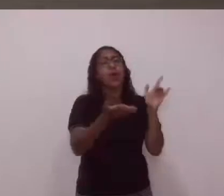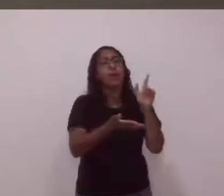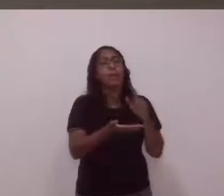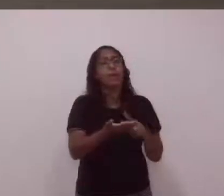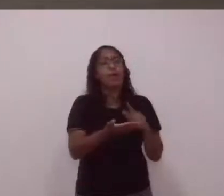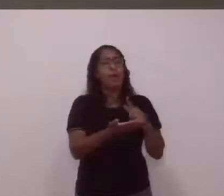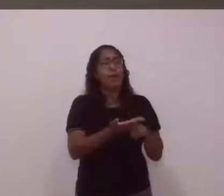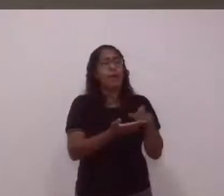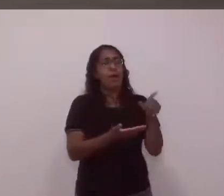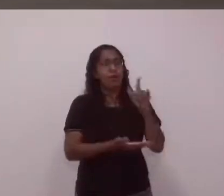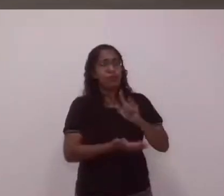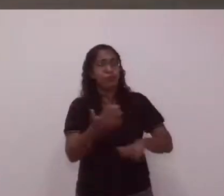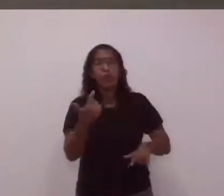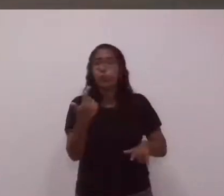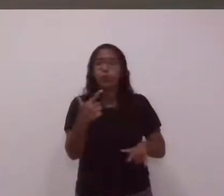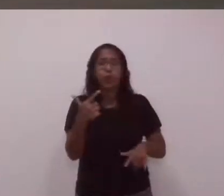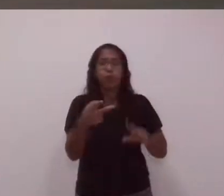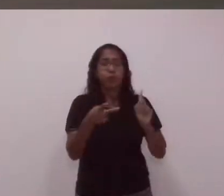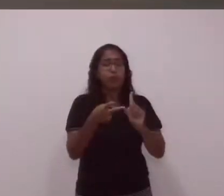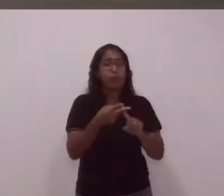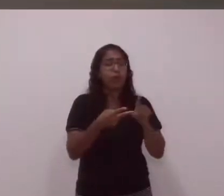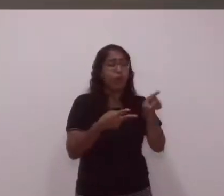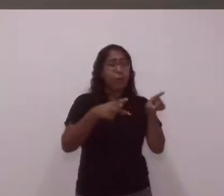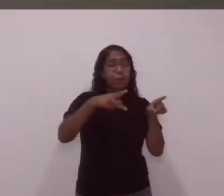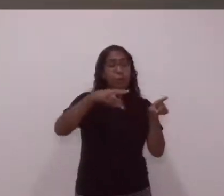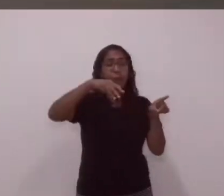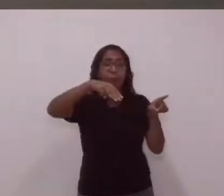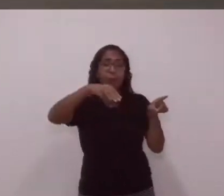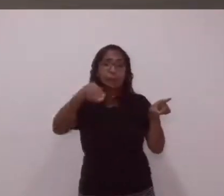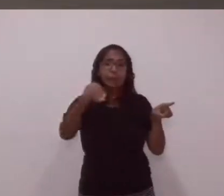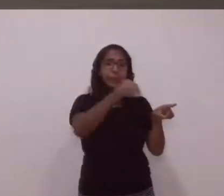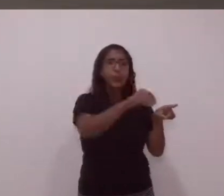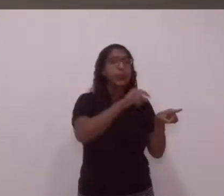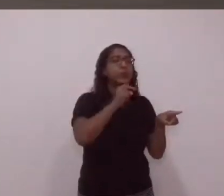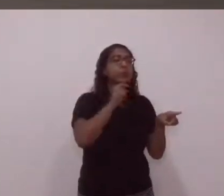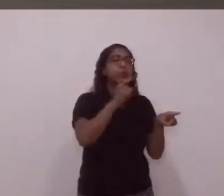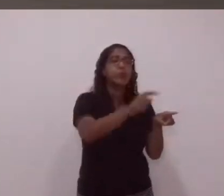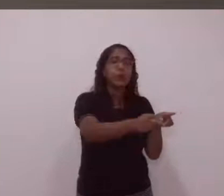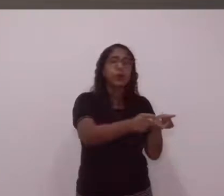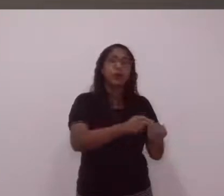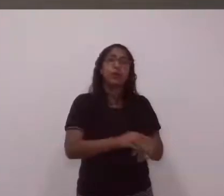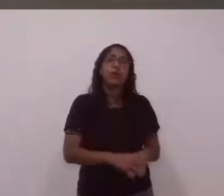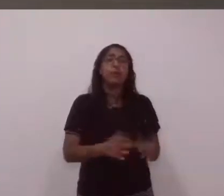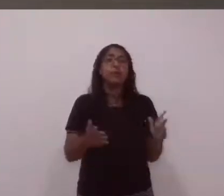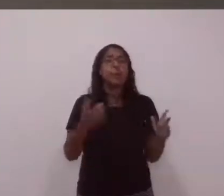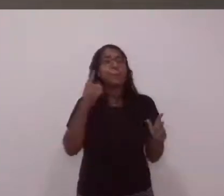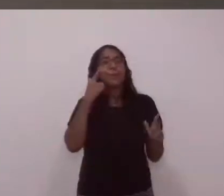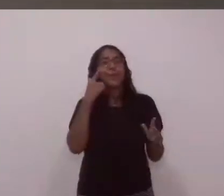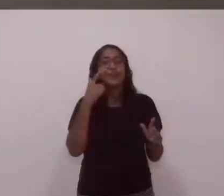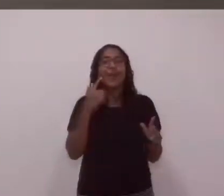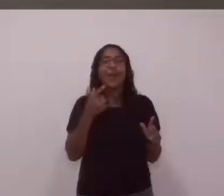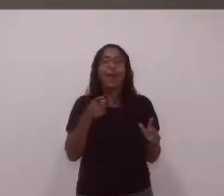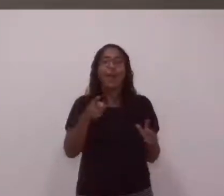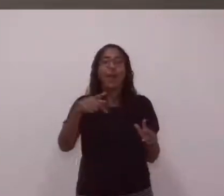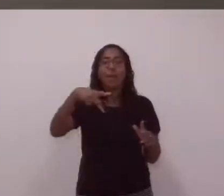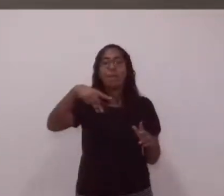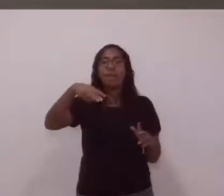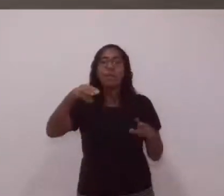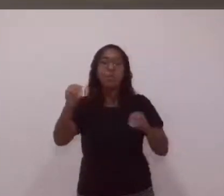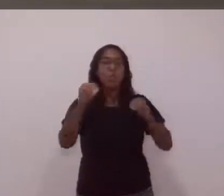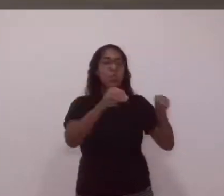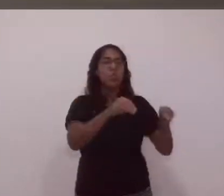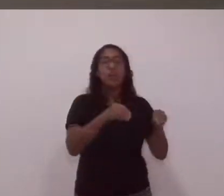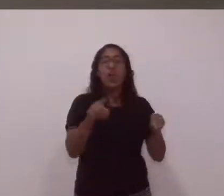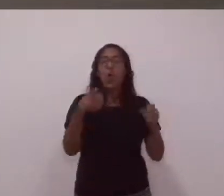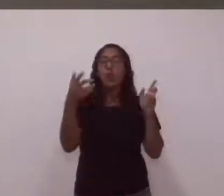pegou um prédio que não servia para a polícia militar não é justo dizer que a polícia não foi para lá porque não quis ela não